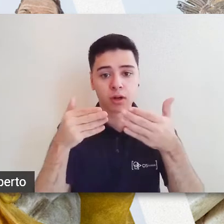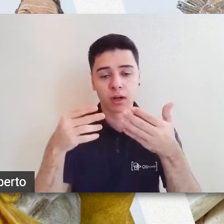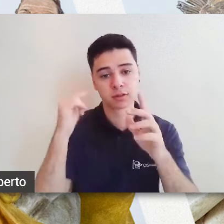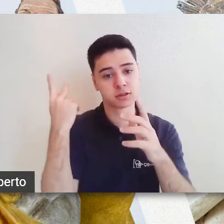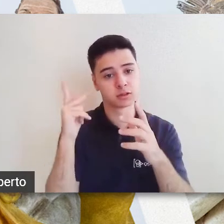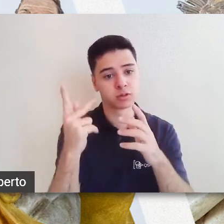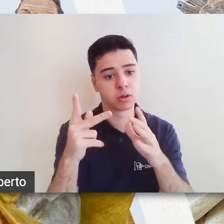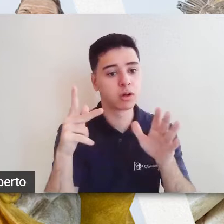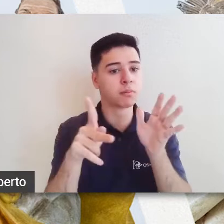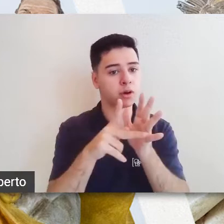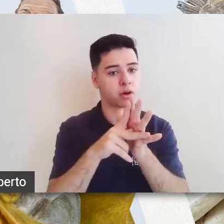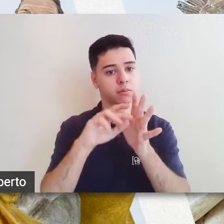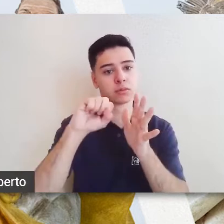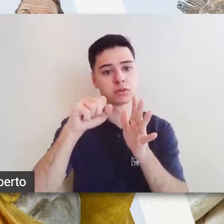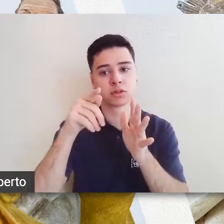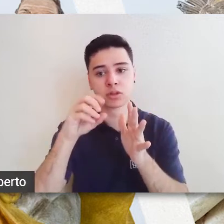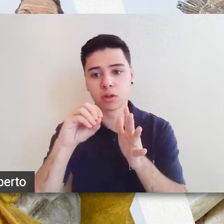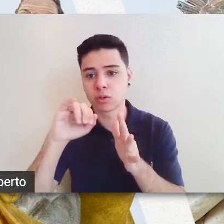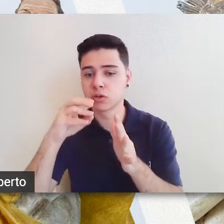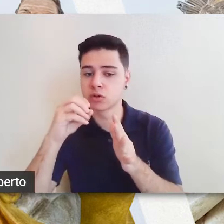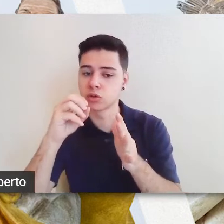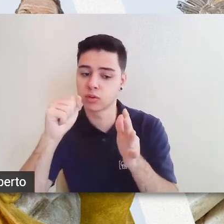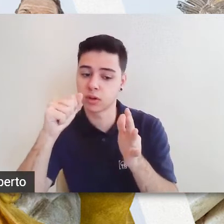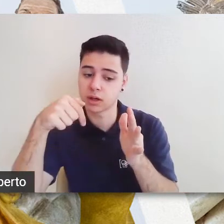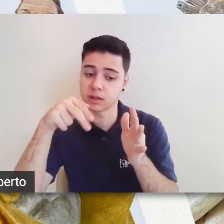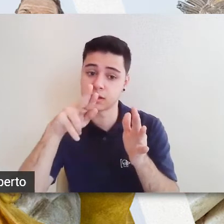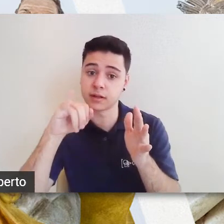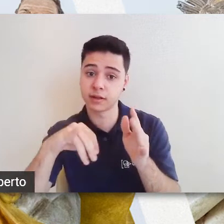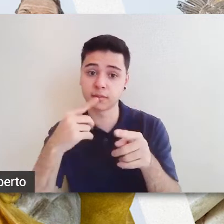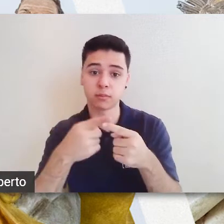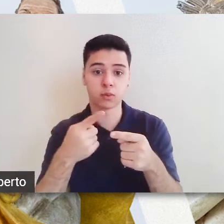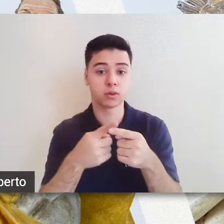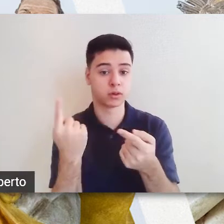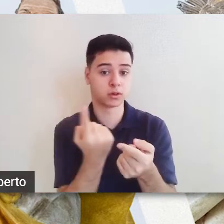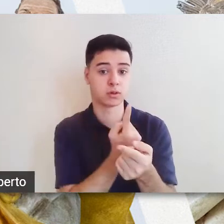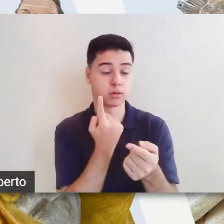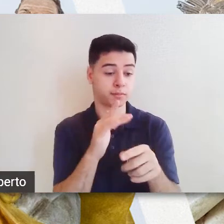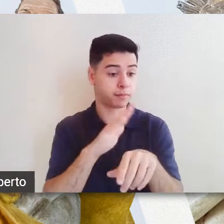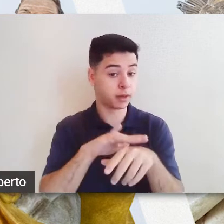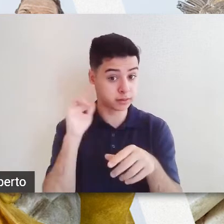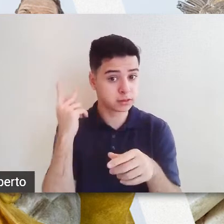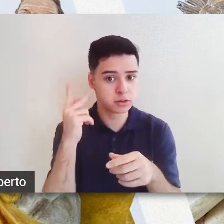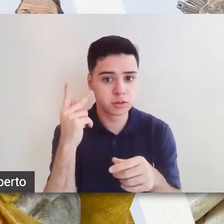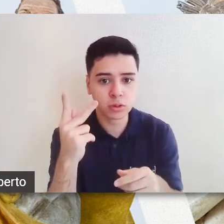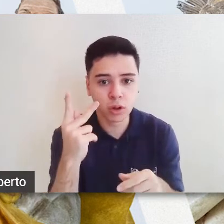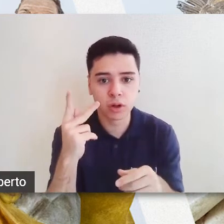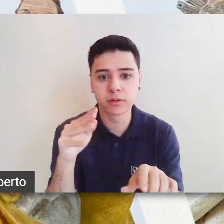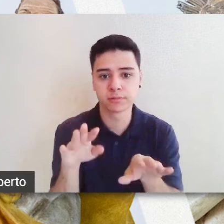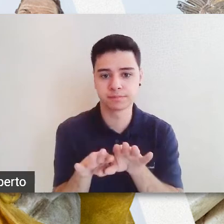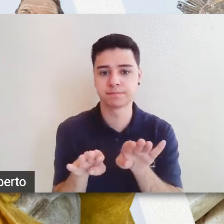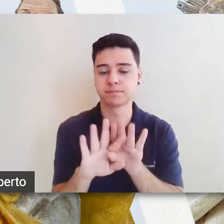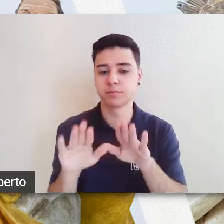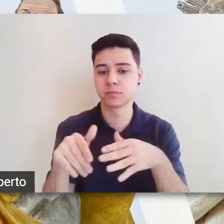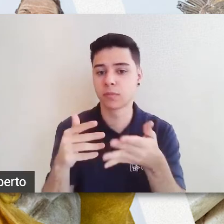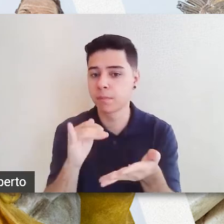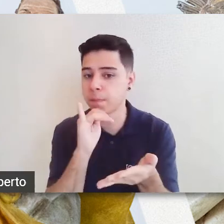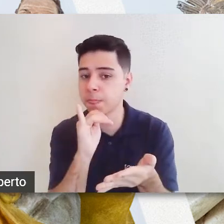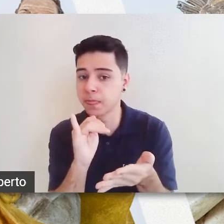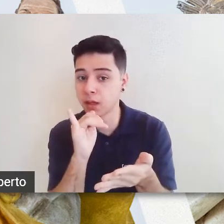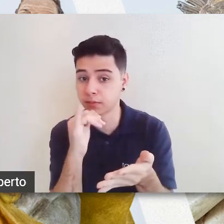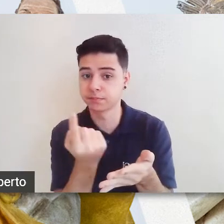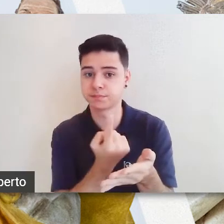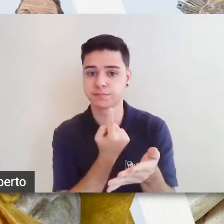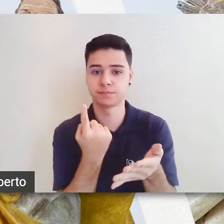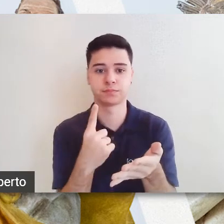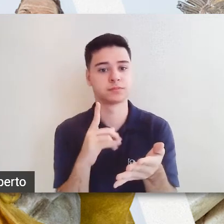mais informação sobre São Joaquim do que nós temos sobre São Manuel, até em função de também termos muita informação